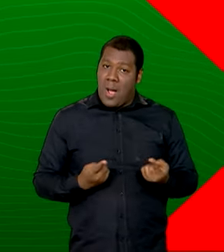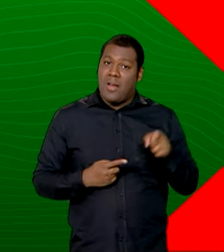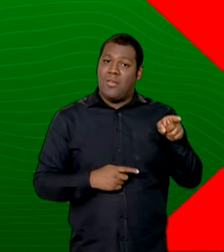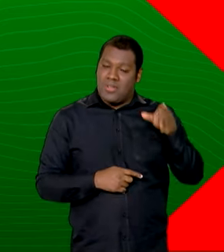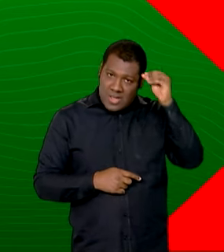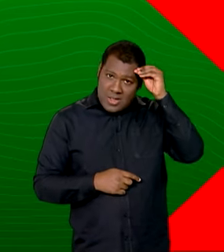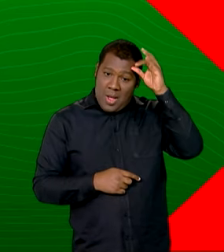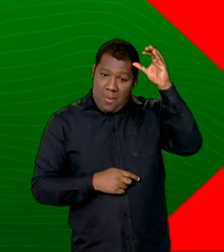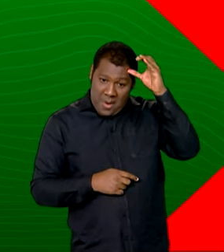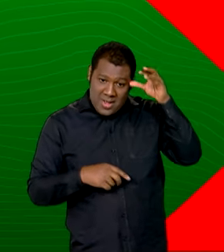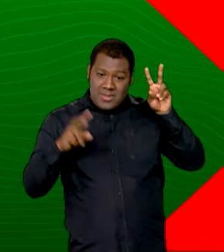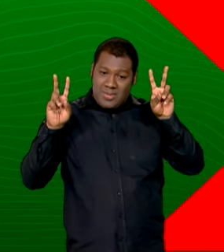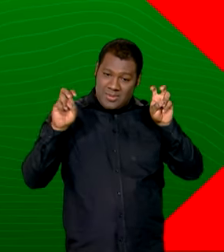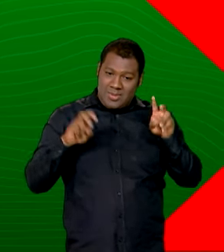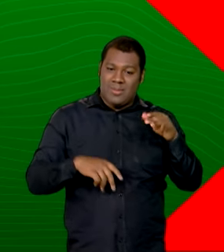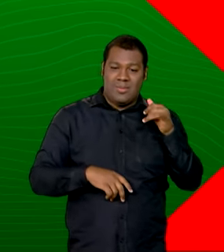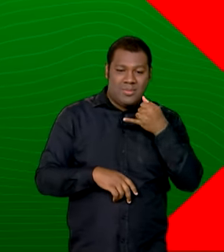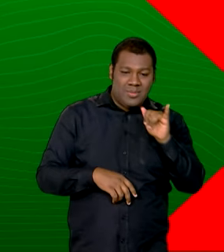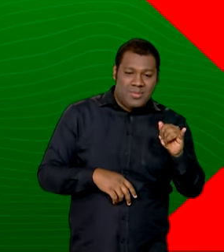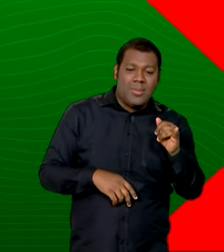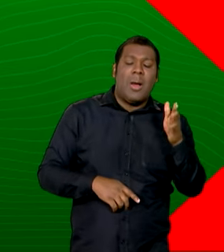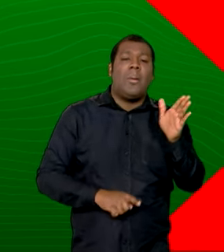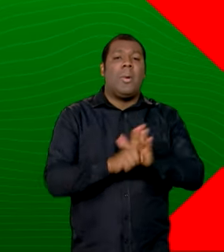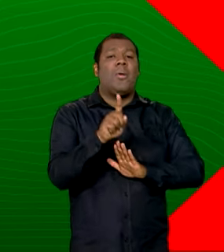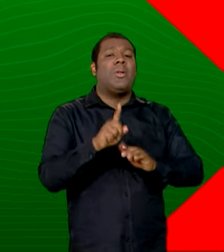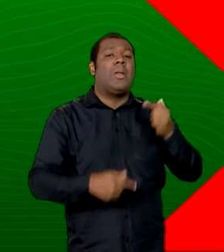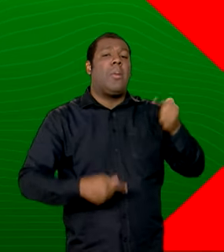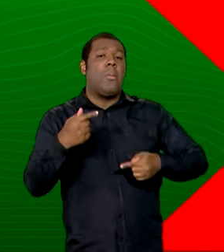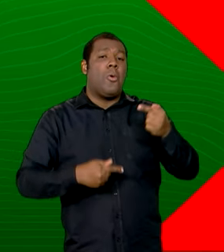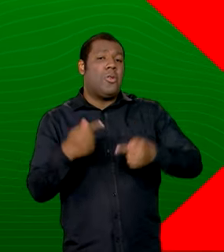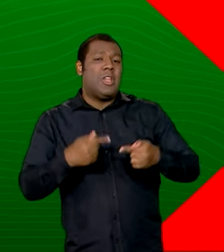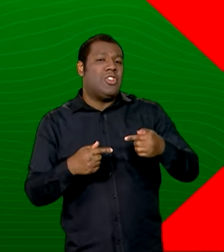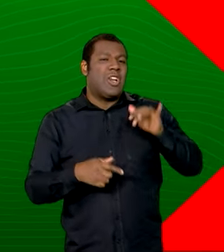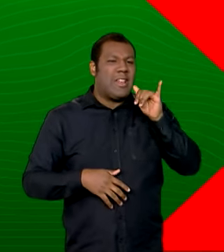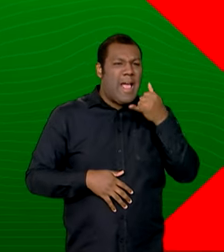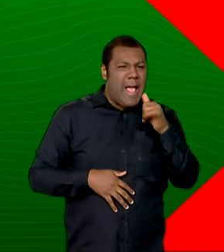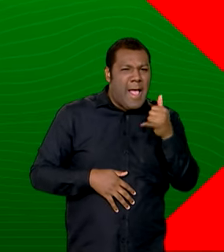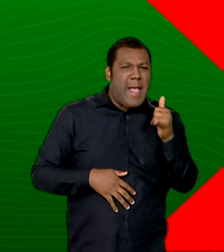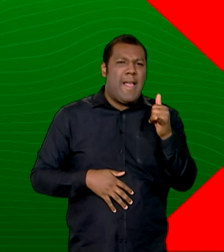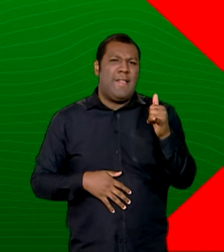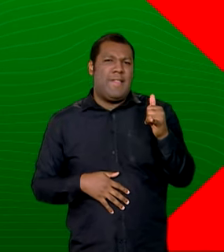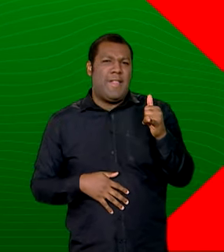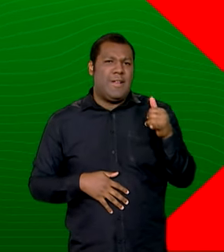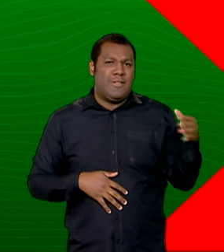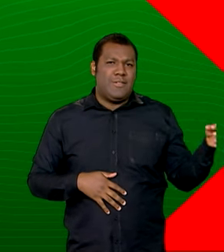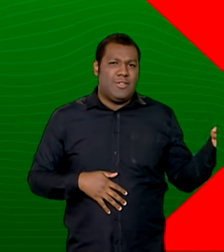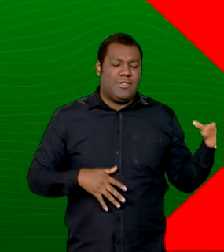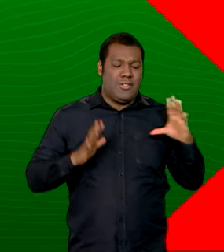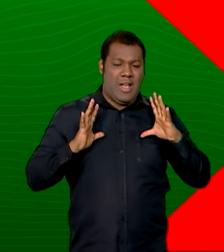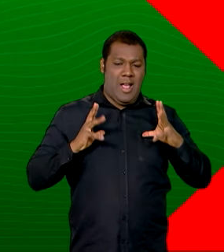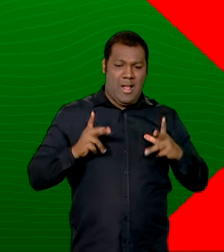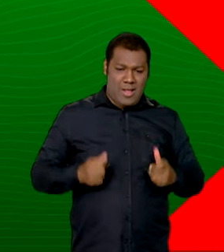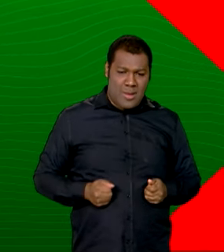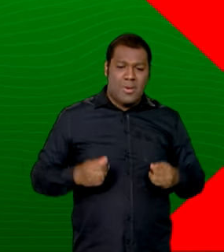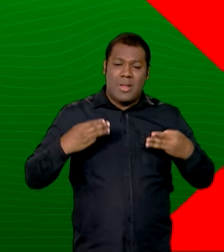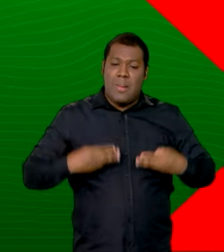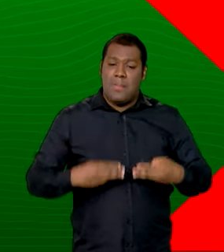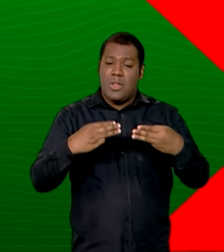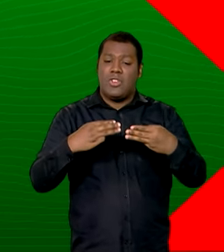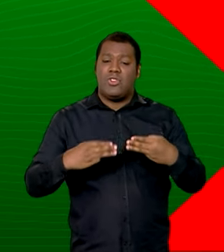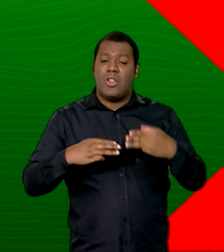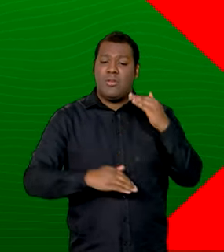nesse assunto sobre as políticas das energias renováveis como é que o Ministério do Desenvolvimento tá trabalhando nessa questão